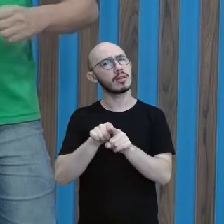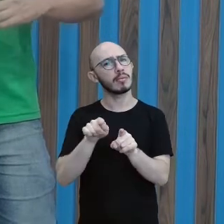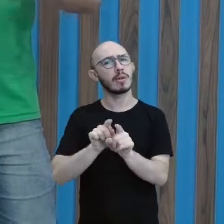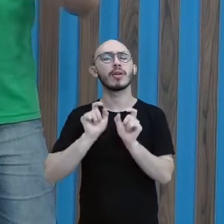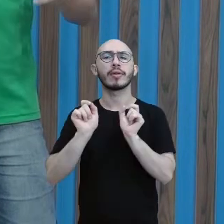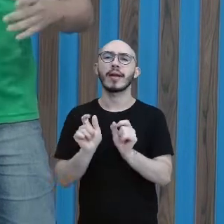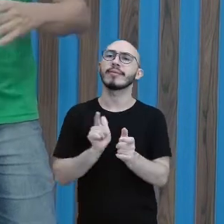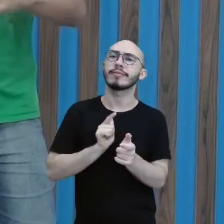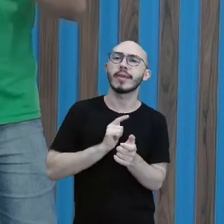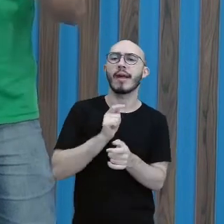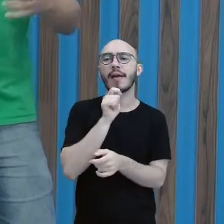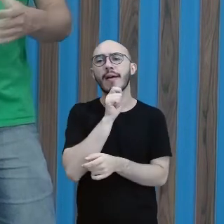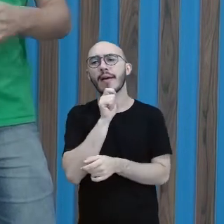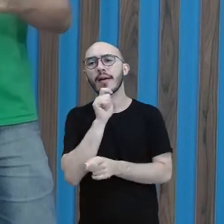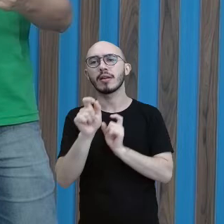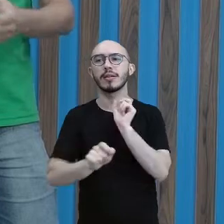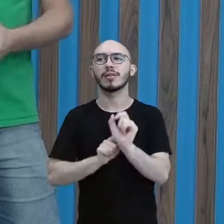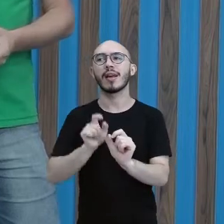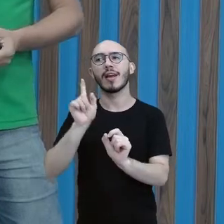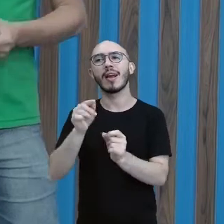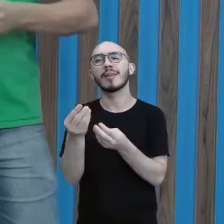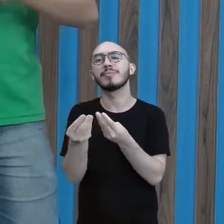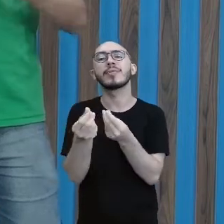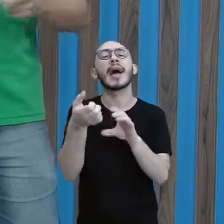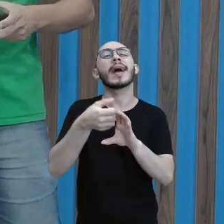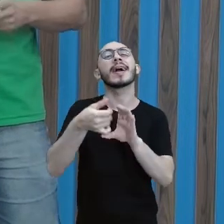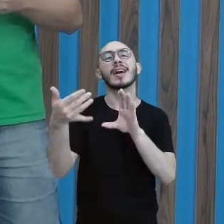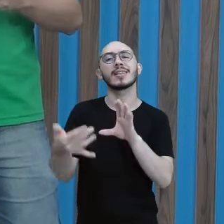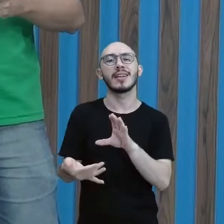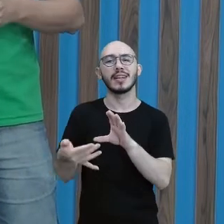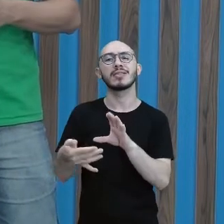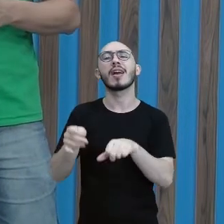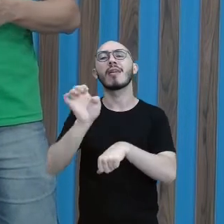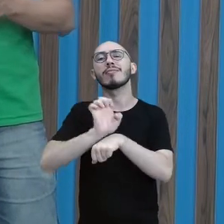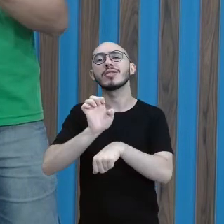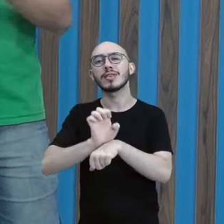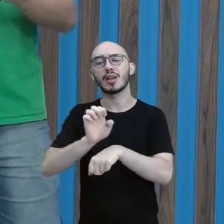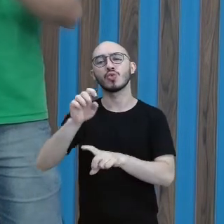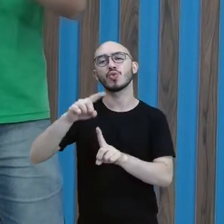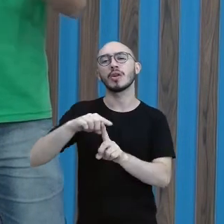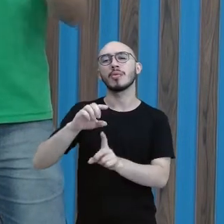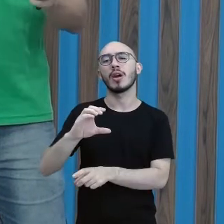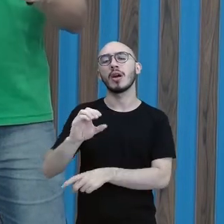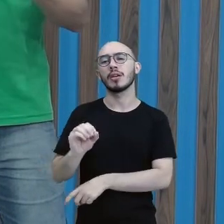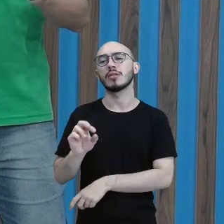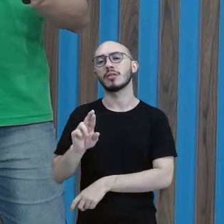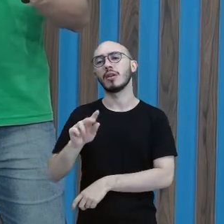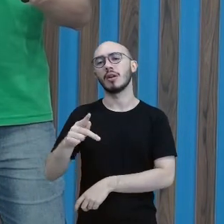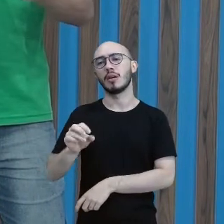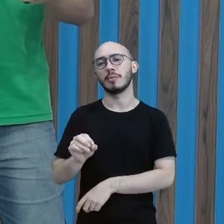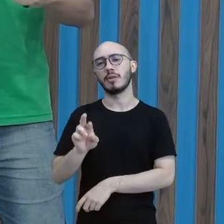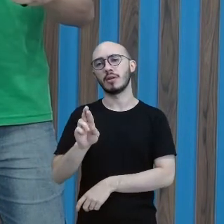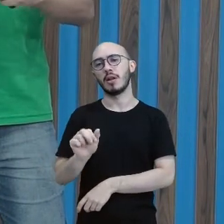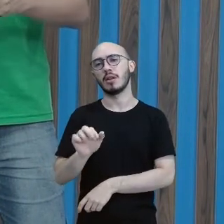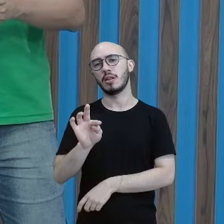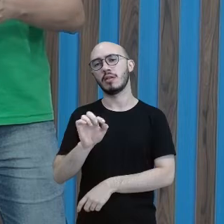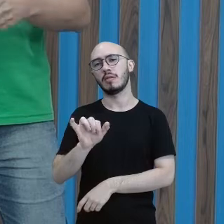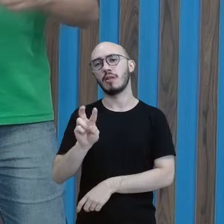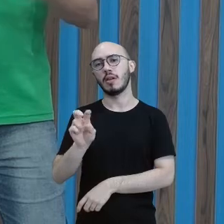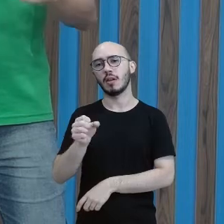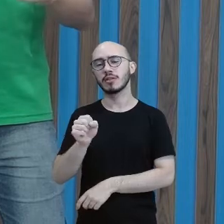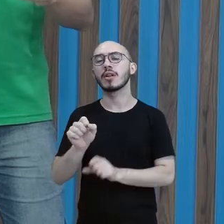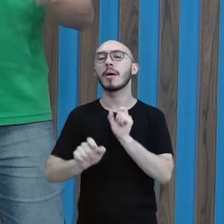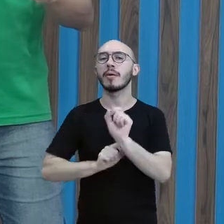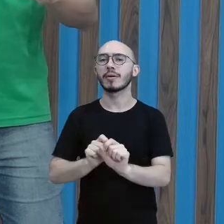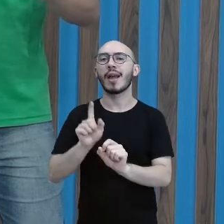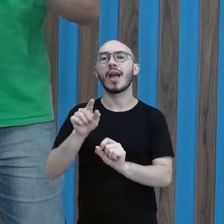ela tenha ainda, né, um ranço, né, desse Estado corporativista, né, que, em outros termos, quer dizer o seguinte, é um Estado que é visto